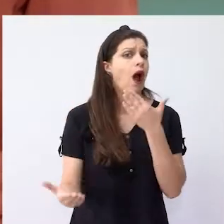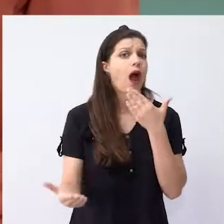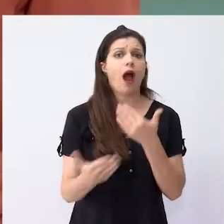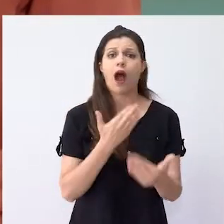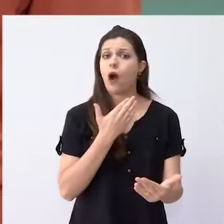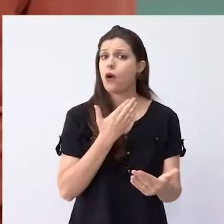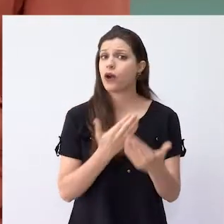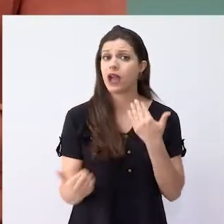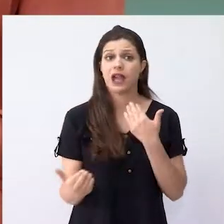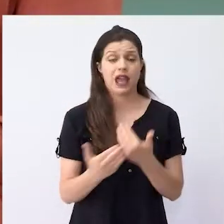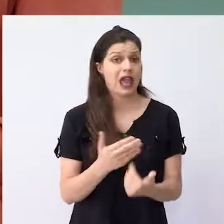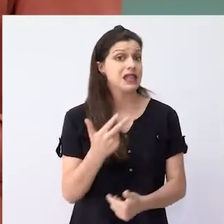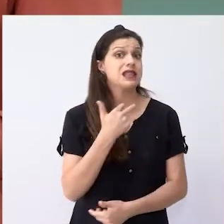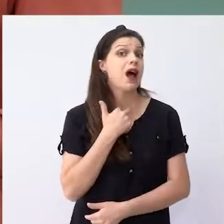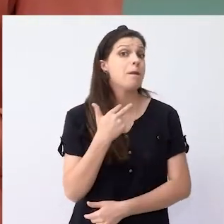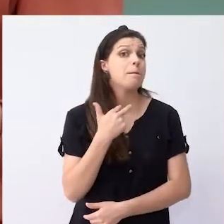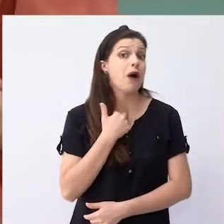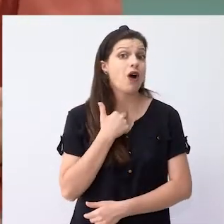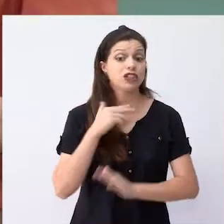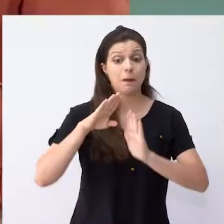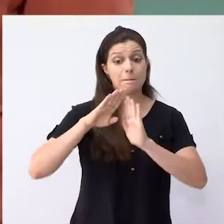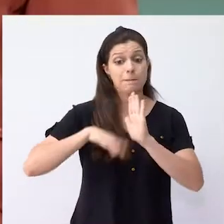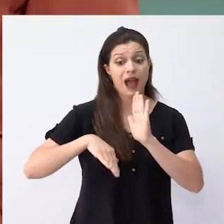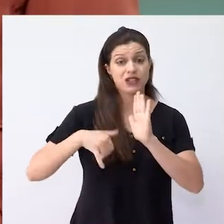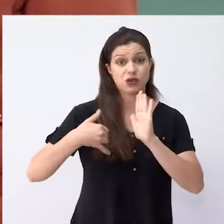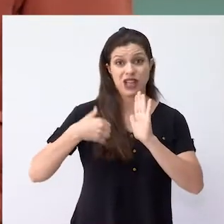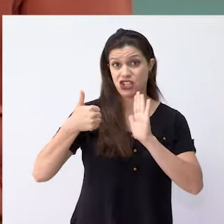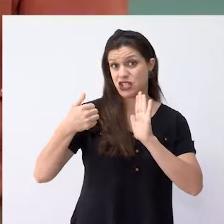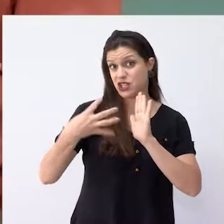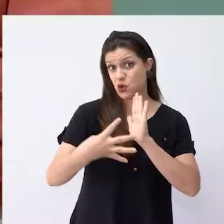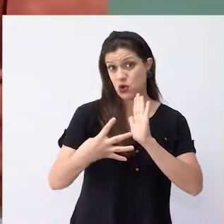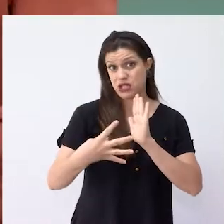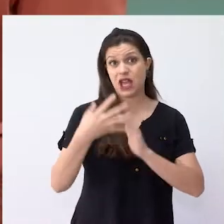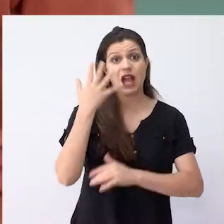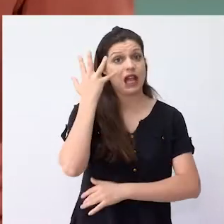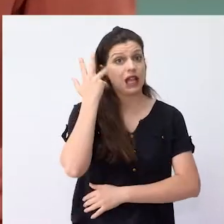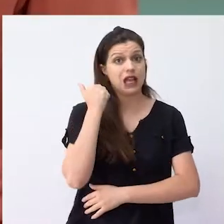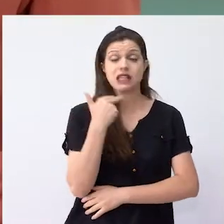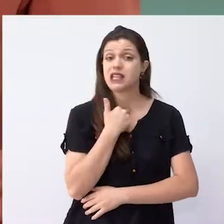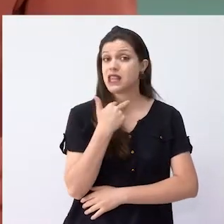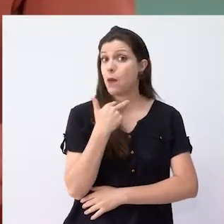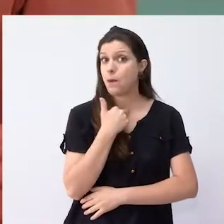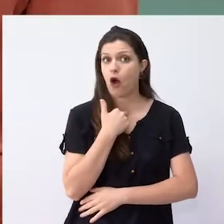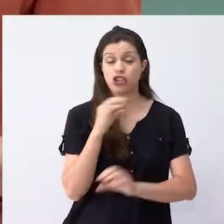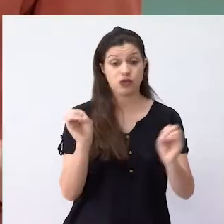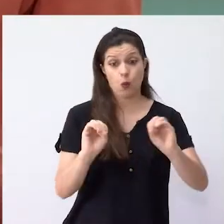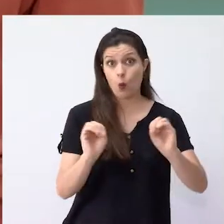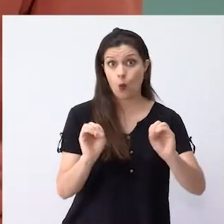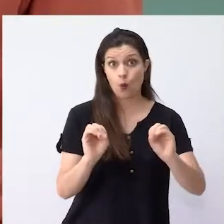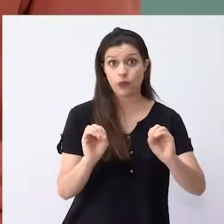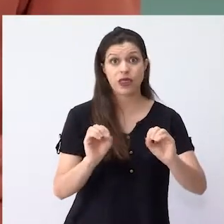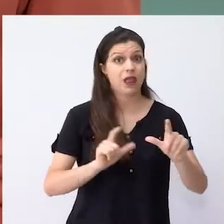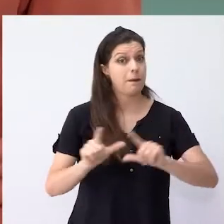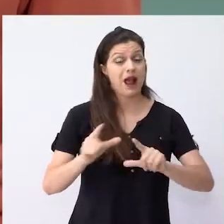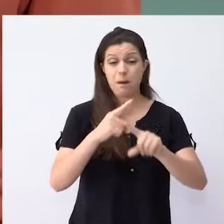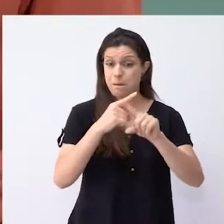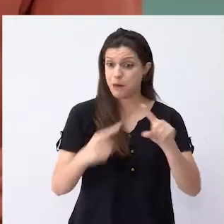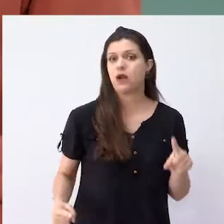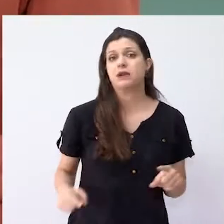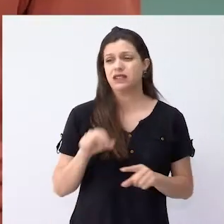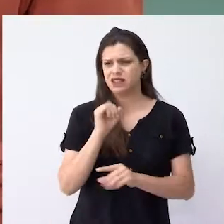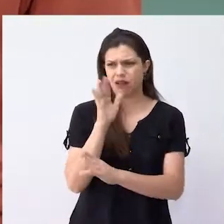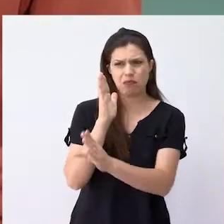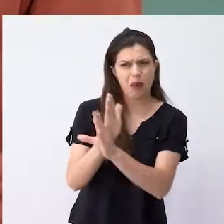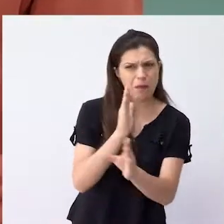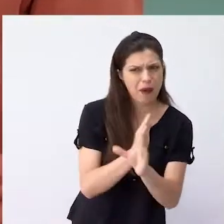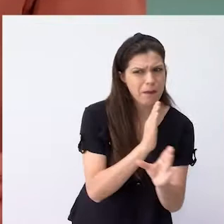Não existe trabalho mais benéfico ou menos benéfico até 14 anos de idade. Ele é absolutamente proibido e se for encontrado ele